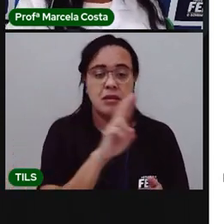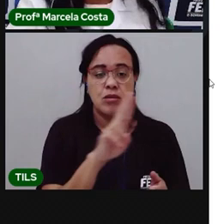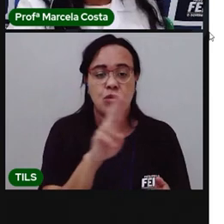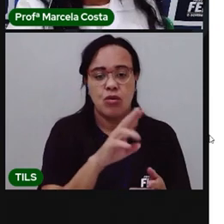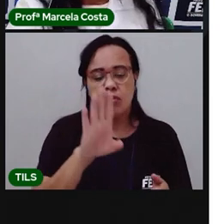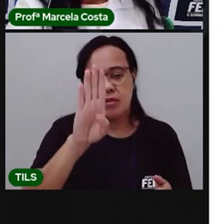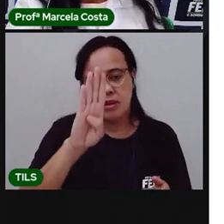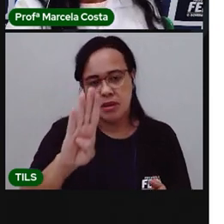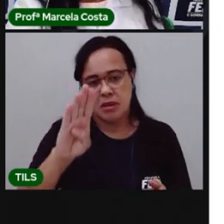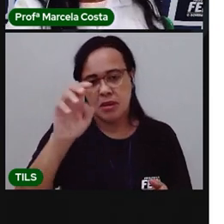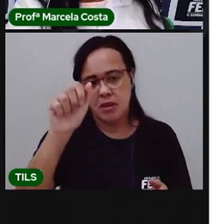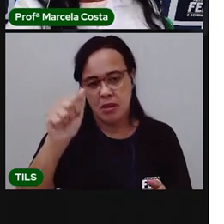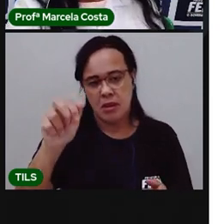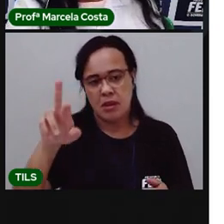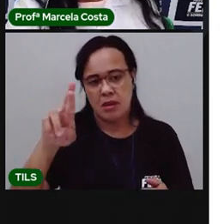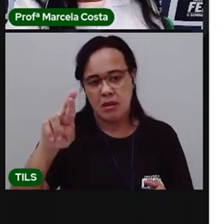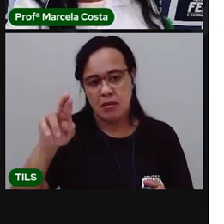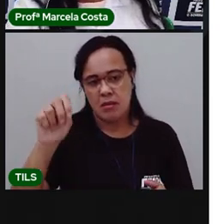Ó,